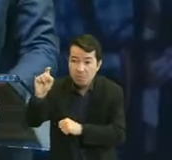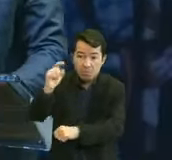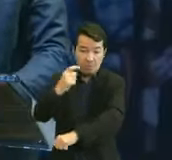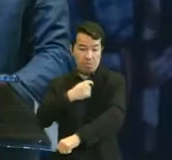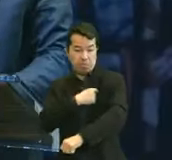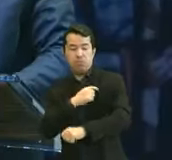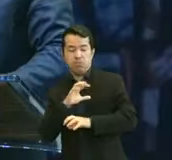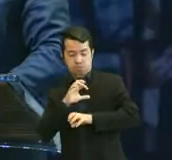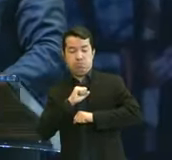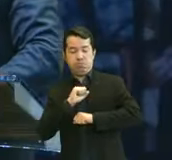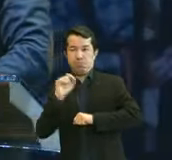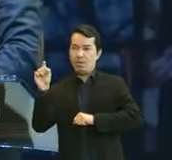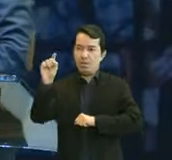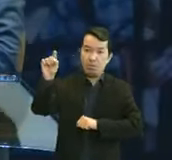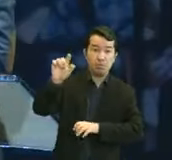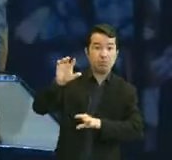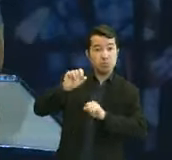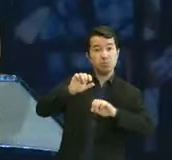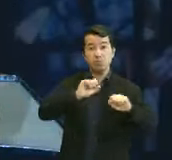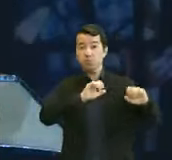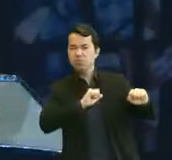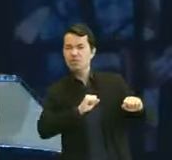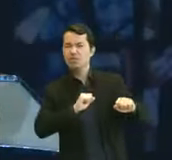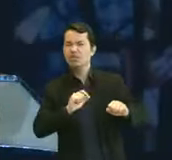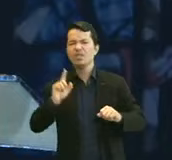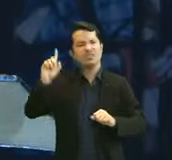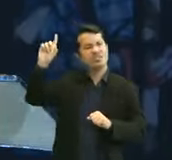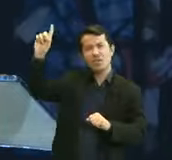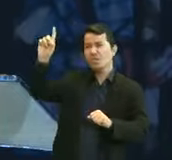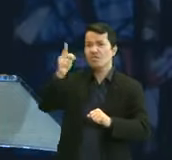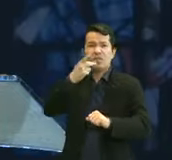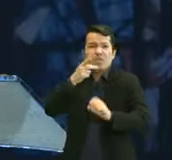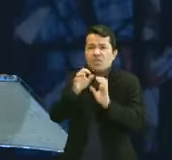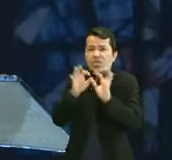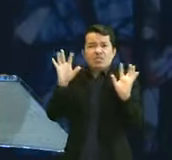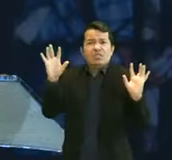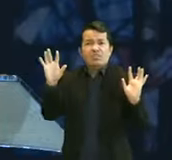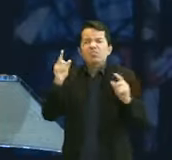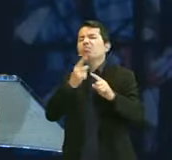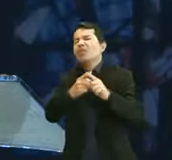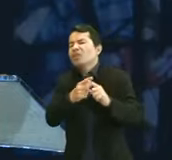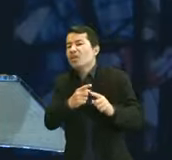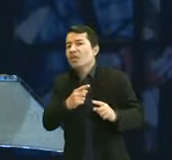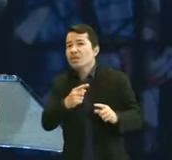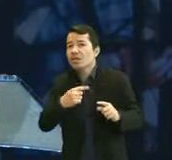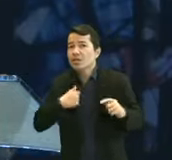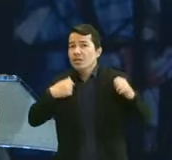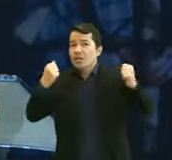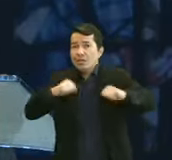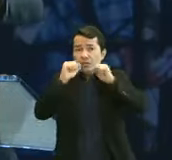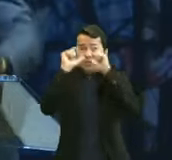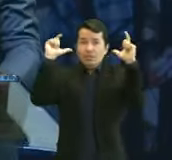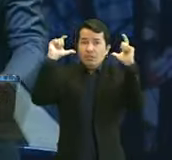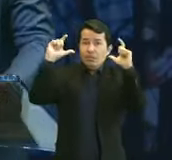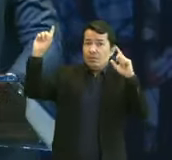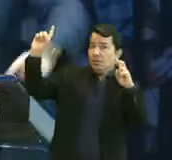maior, que as pessoas não podem ver. Os nossos olhos estão sendo abertos. Precisamos de Deus,